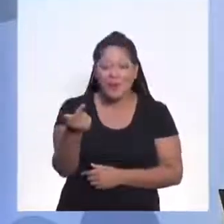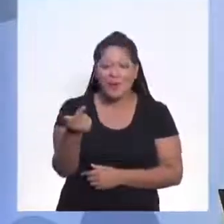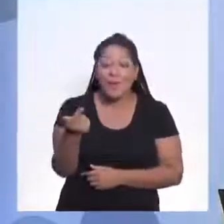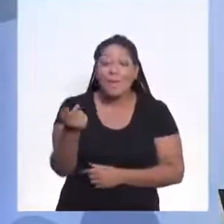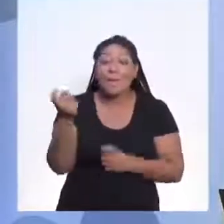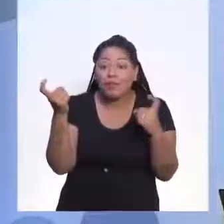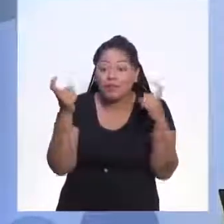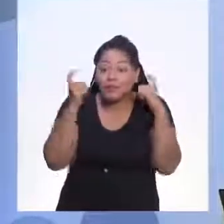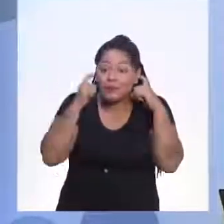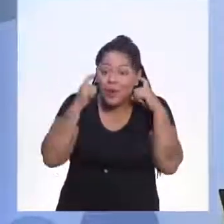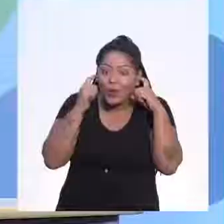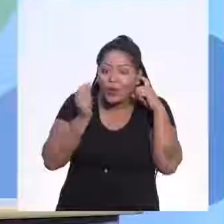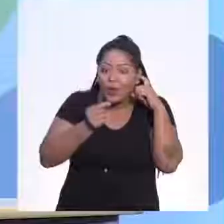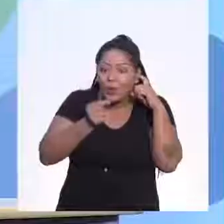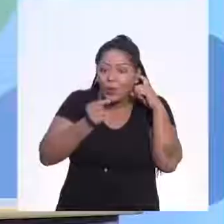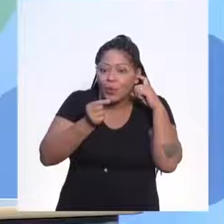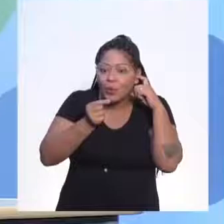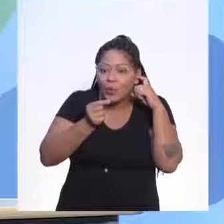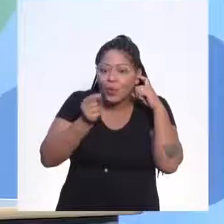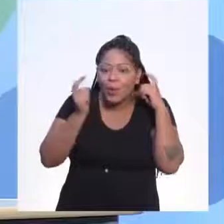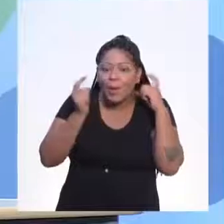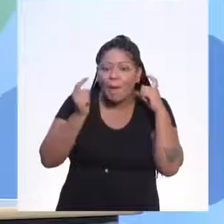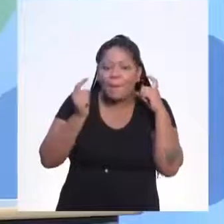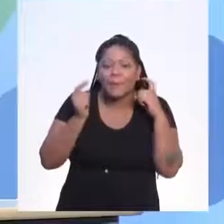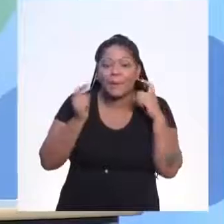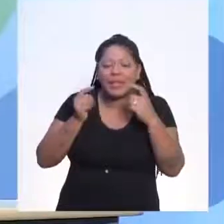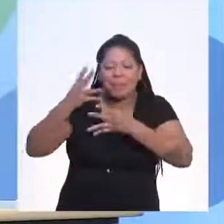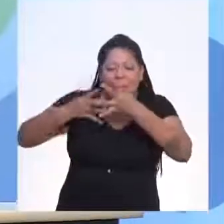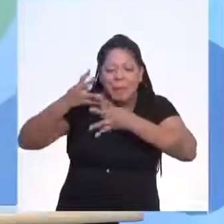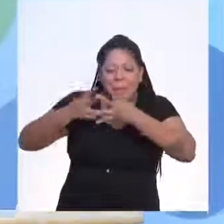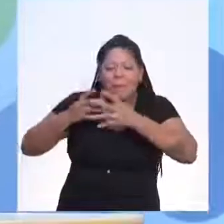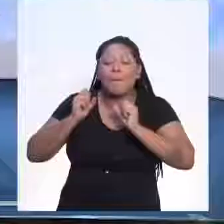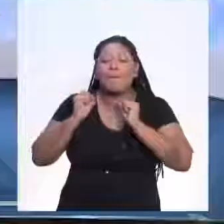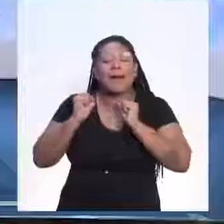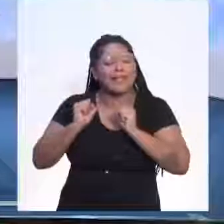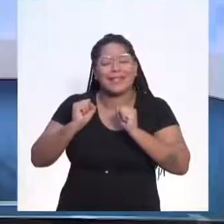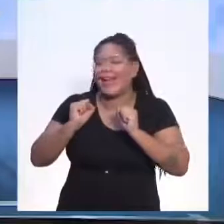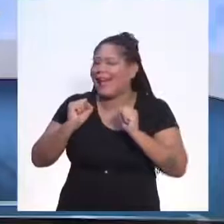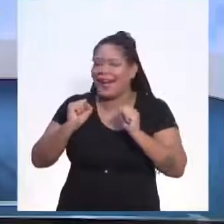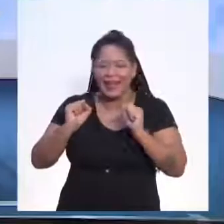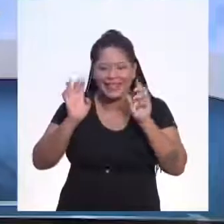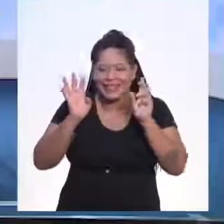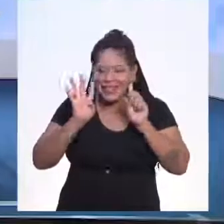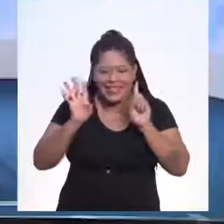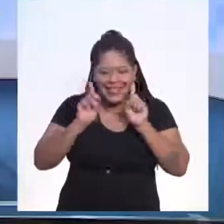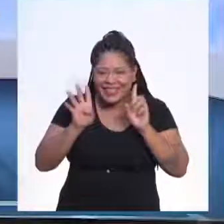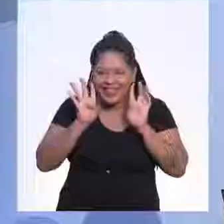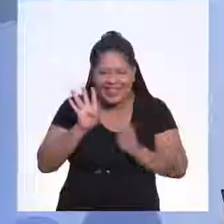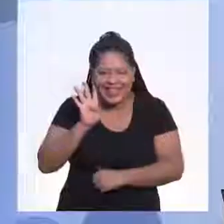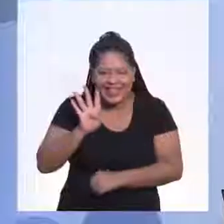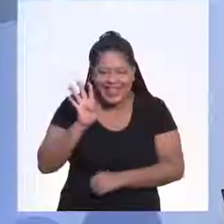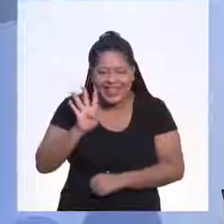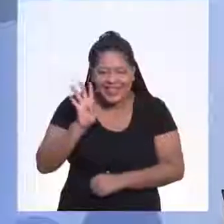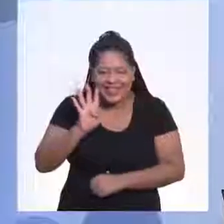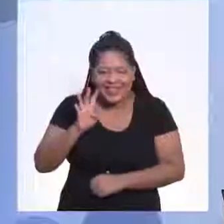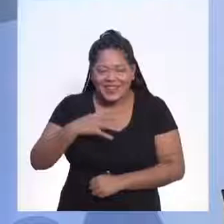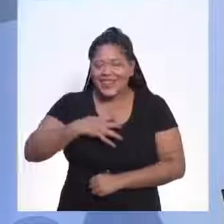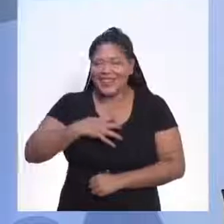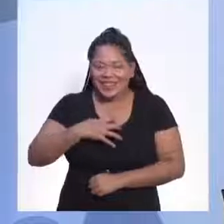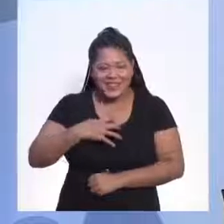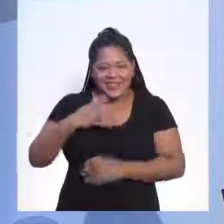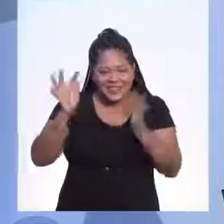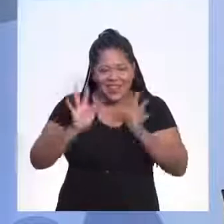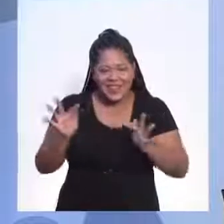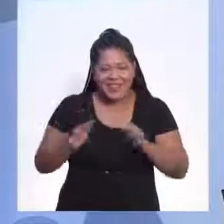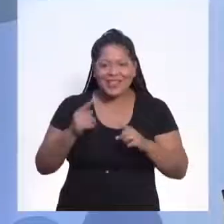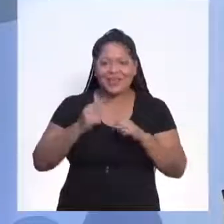de ouvido, né? É, para evitar o chiado, mas assim, Ai, que legal. Valeu. Estou emocionada. Valeu. Apresentão. O professor Júlio, inclusive,